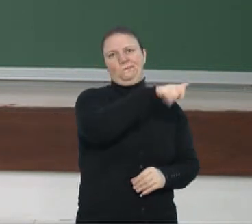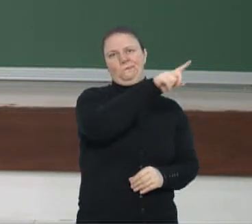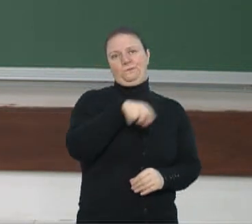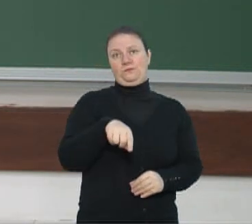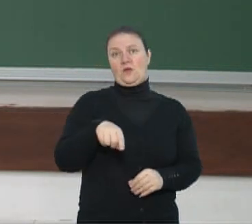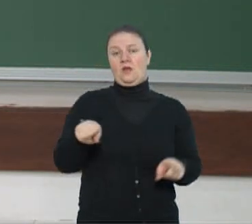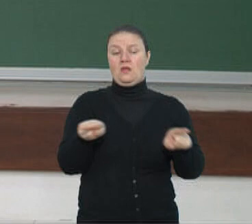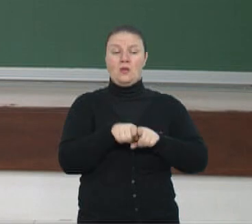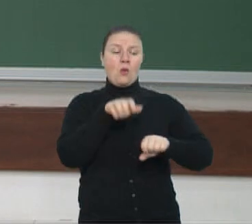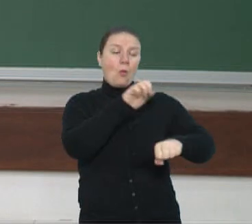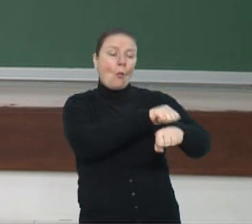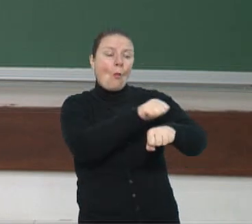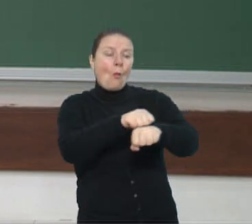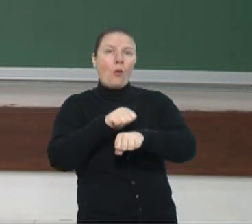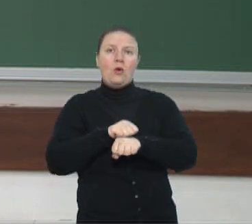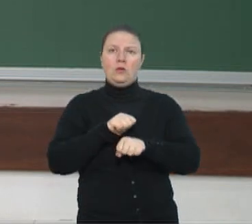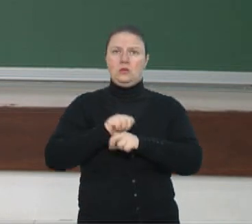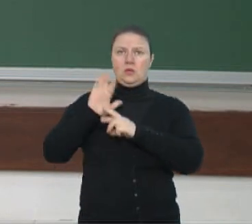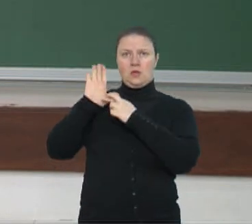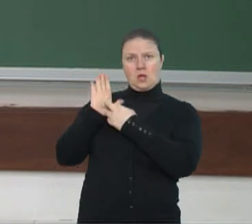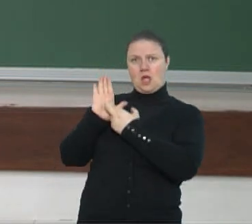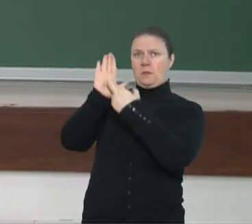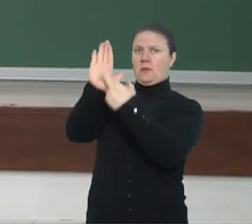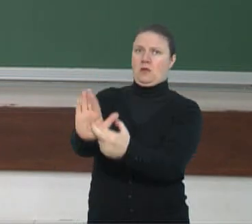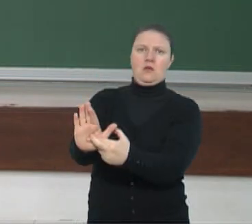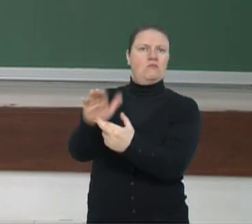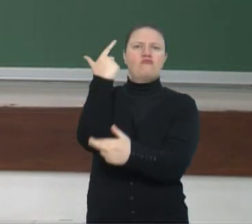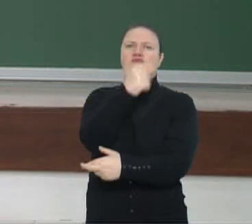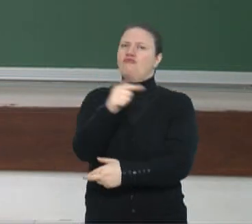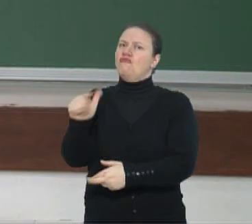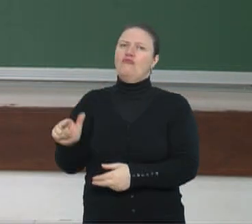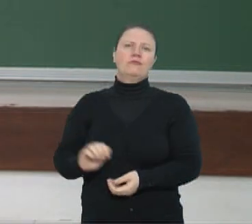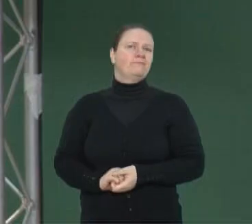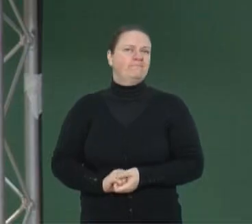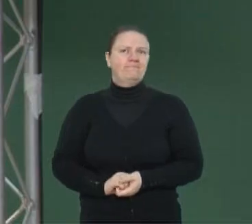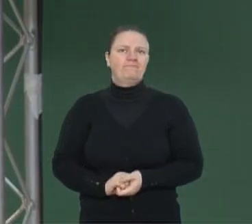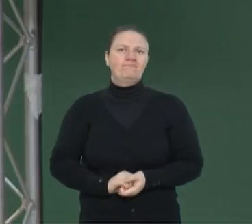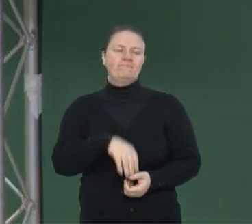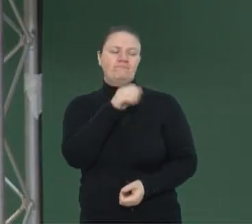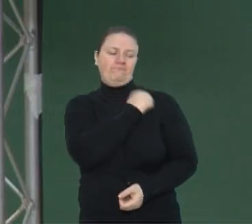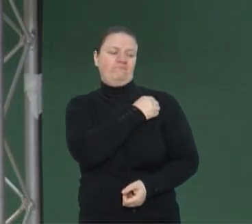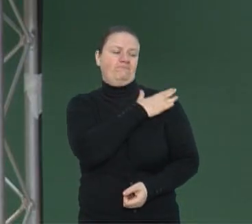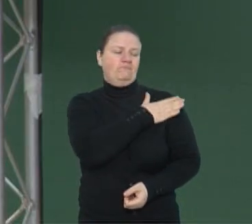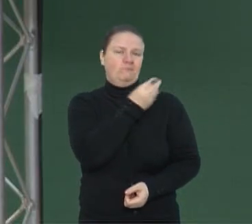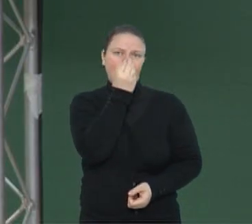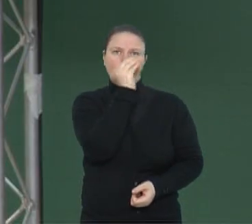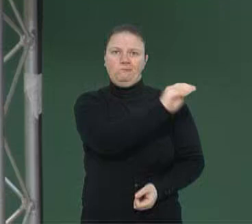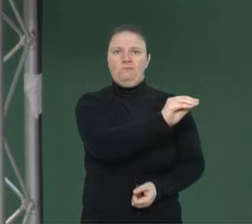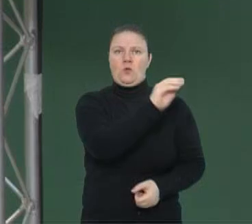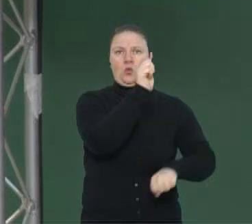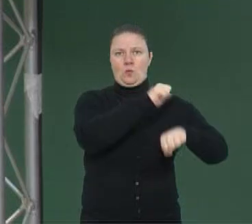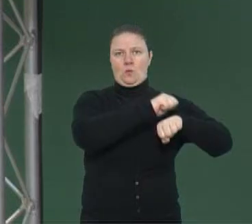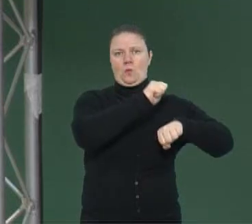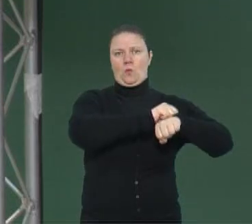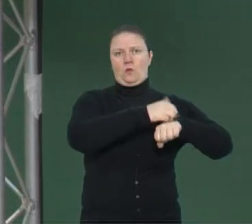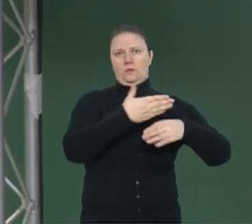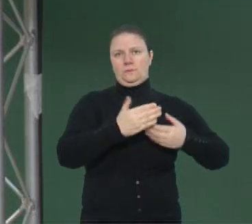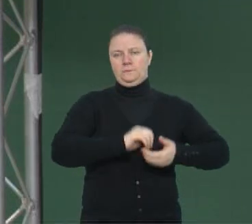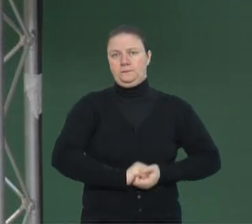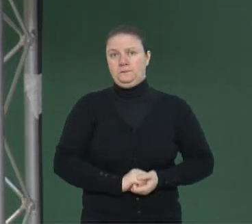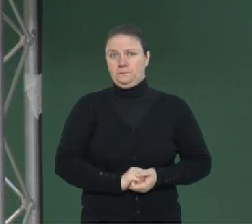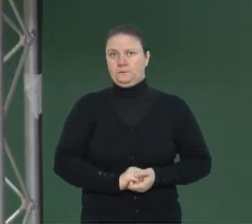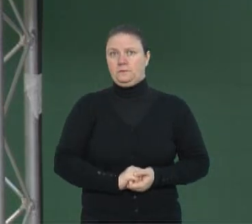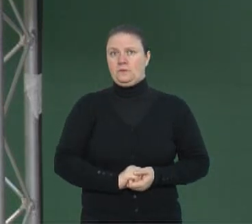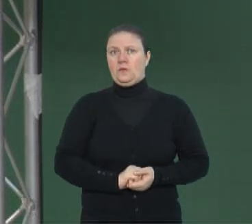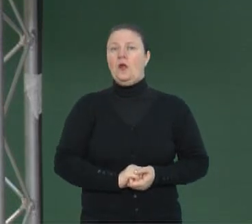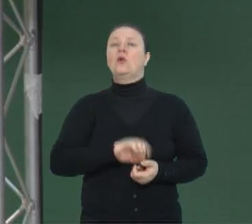no parlamento, não tinham pessoas que defendessem seus interesses. Tá? Isso excluía, então, os pobres. E o parlamento se recusava a